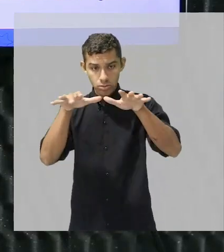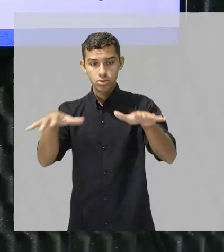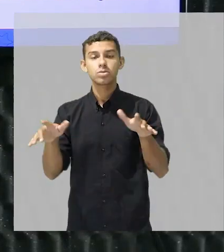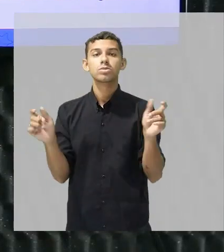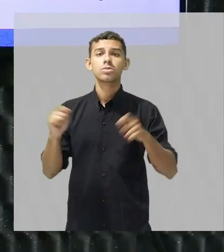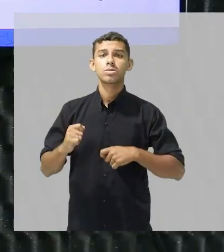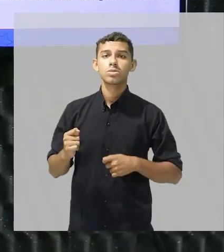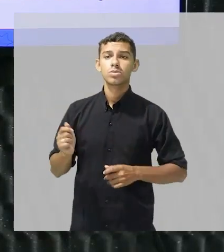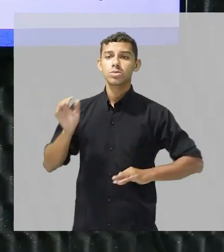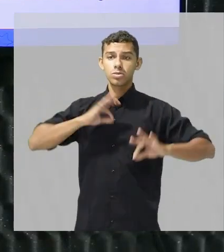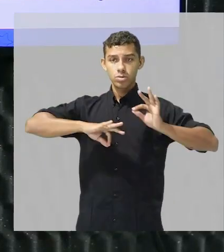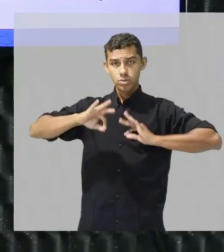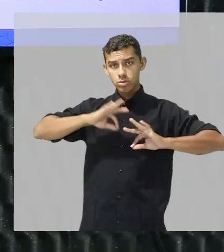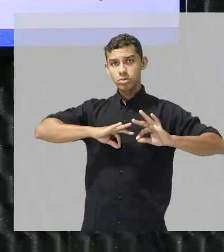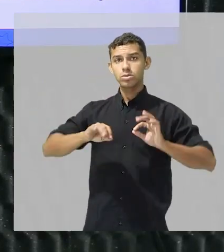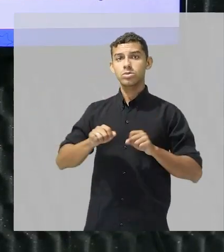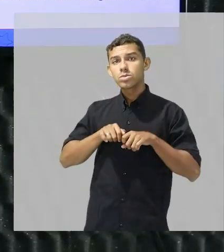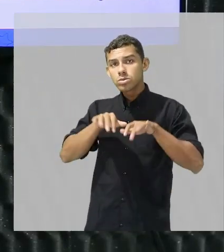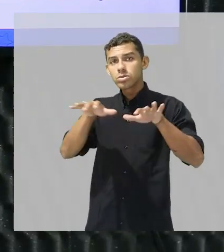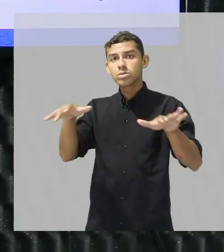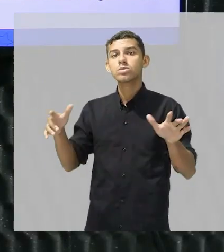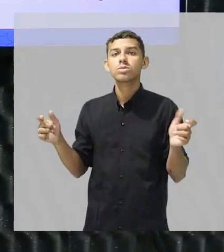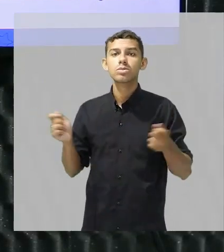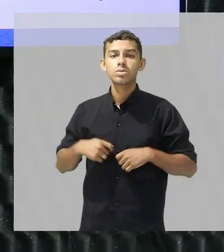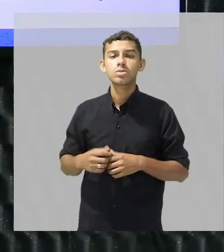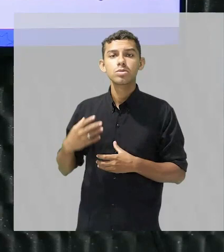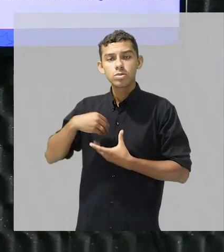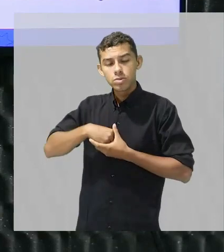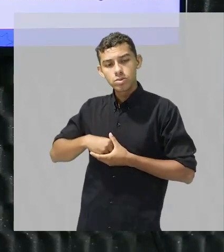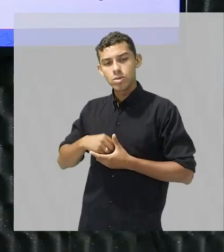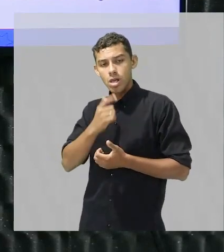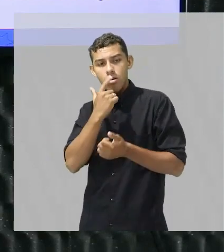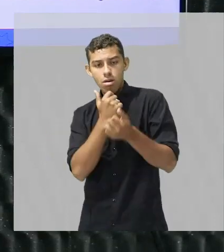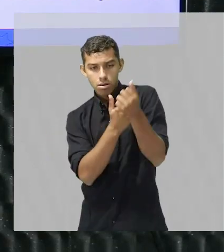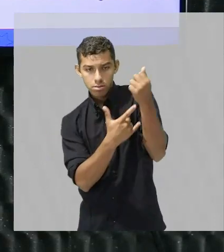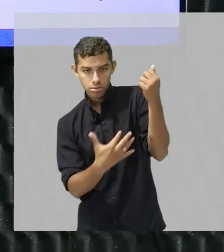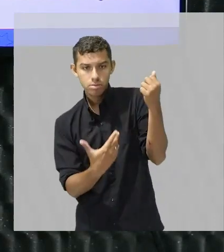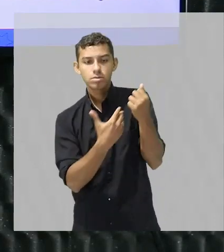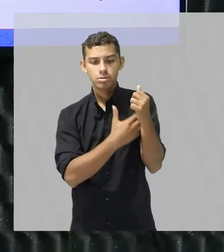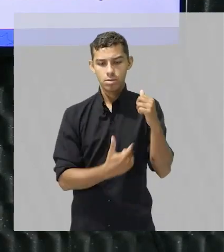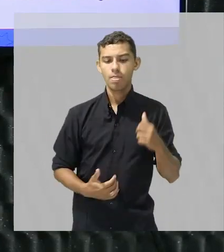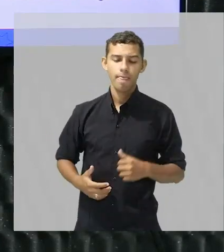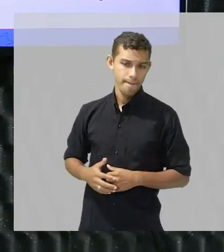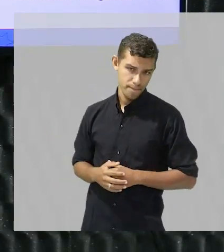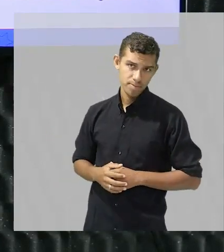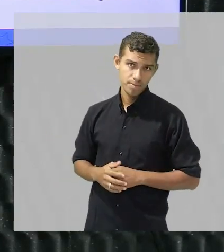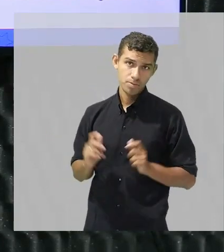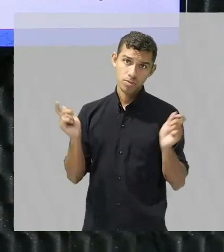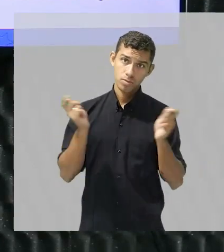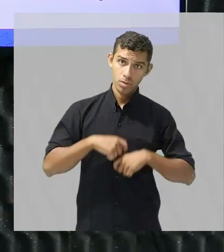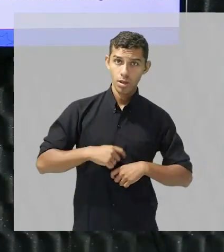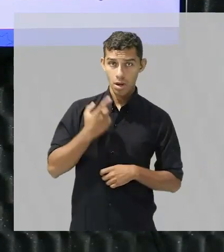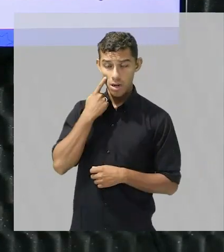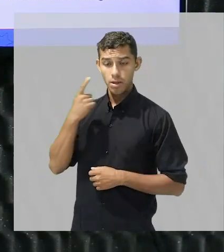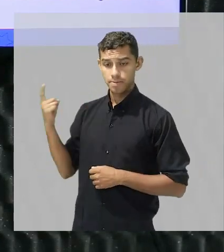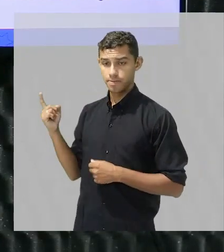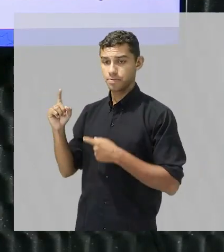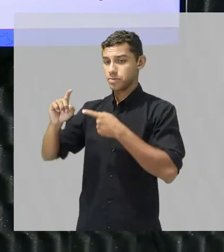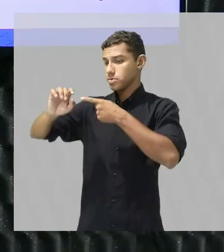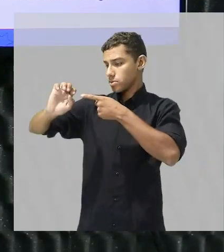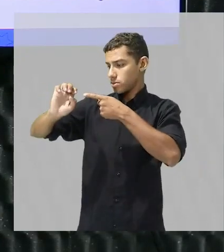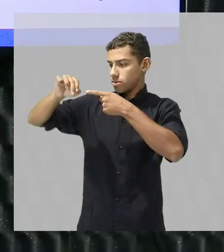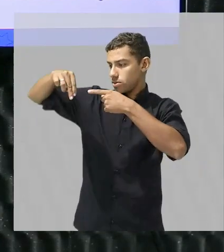esses hormônios, o pâncreas libera esses hormônios na corrente sanguínea. Então, nesse caso, ele funciona como uma